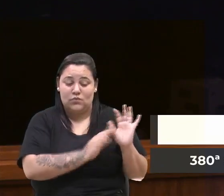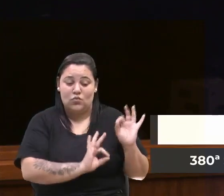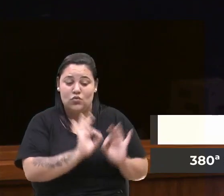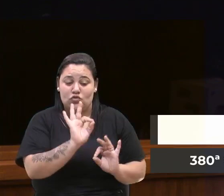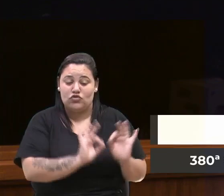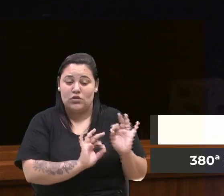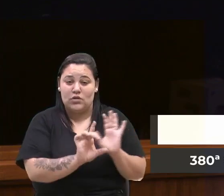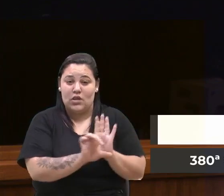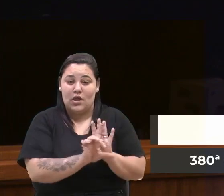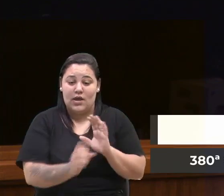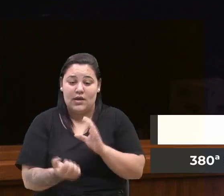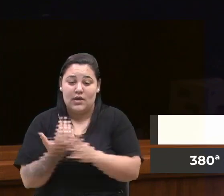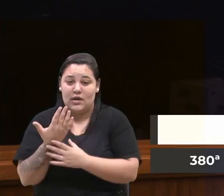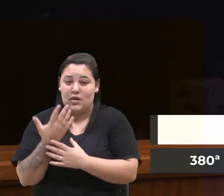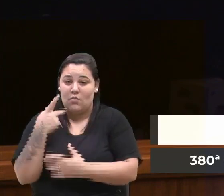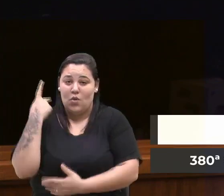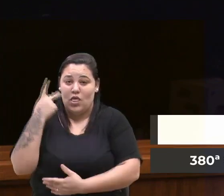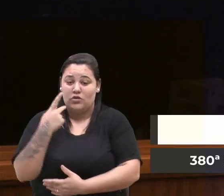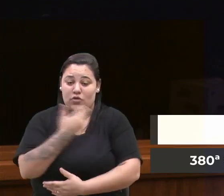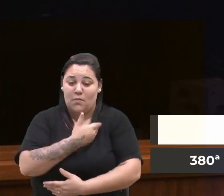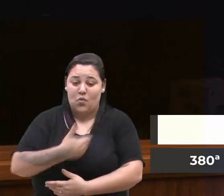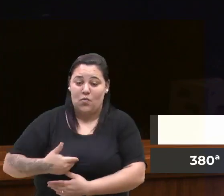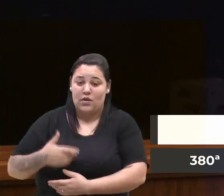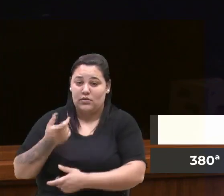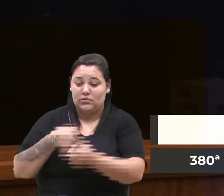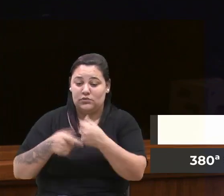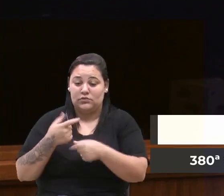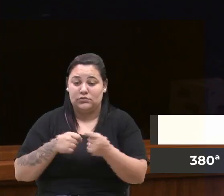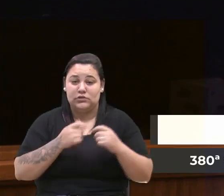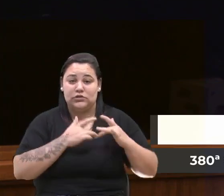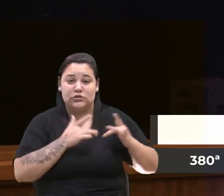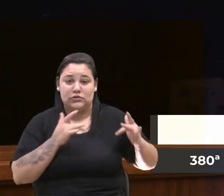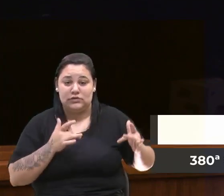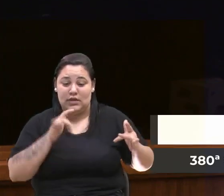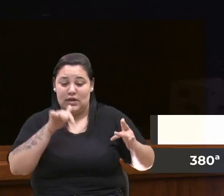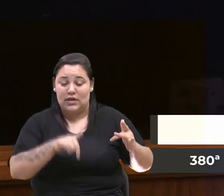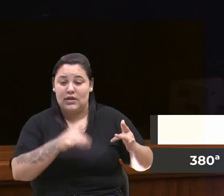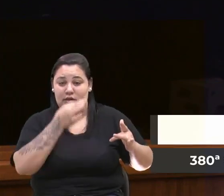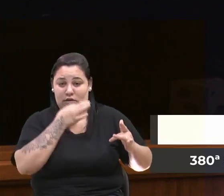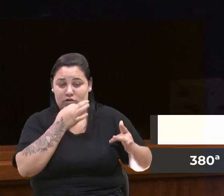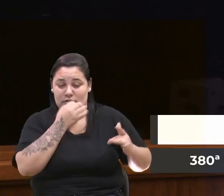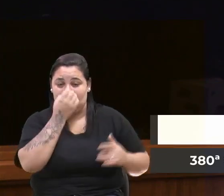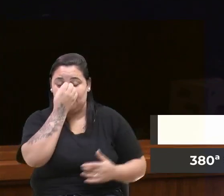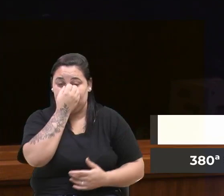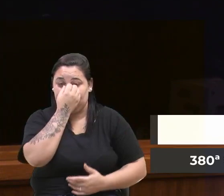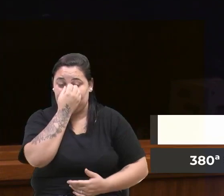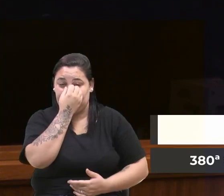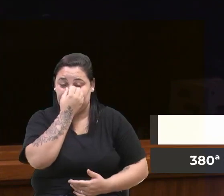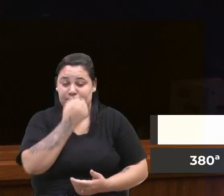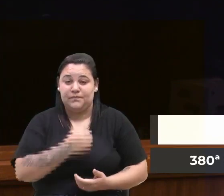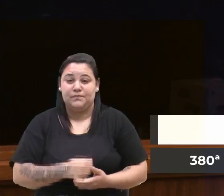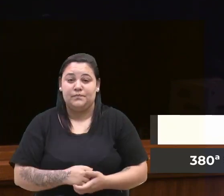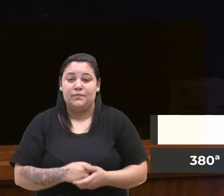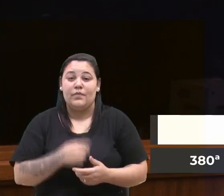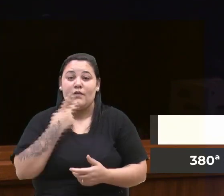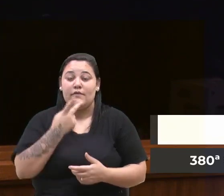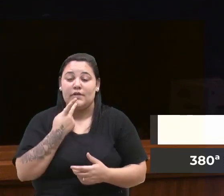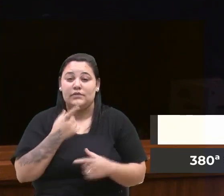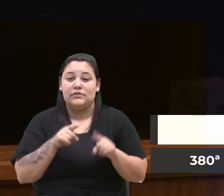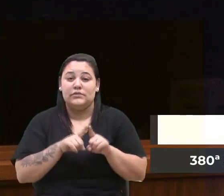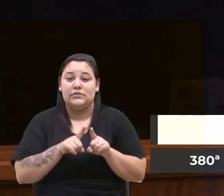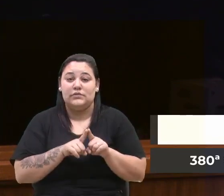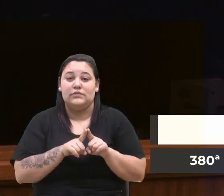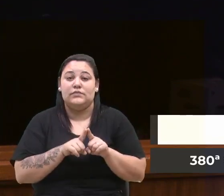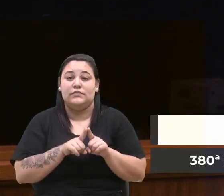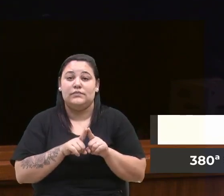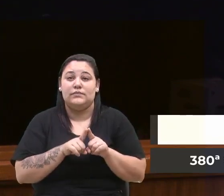lei criando uma política pública de economia solidária no município de Caxias do Sul, que traz, além de tudo,